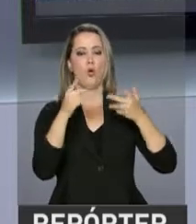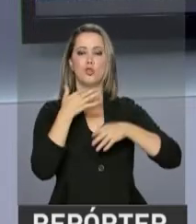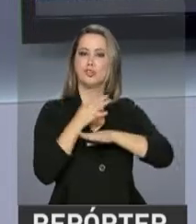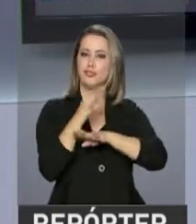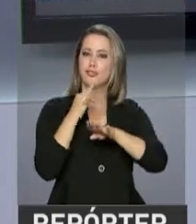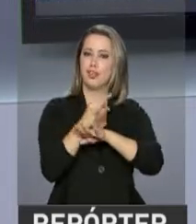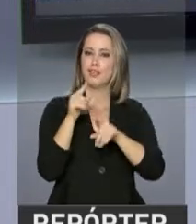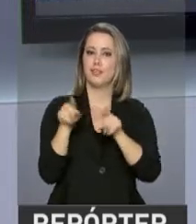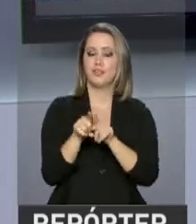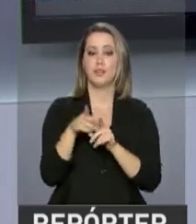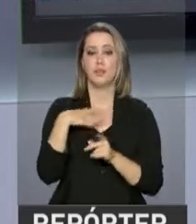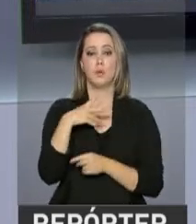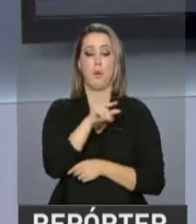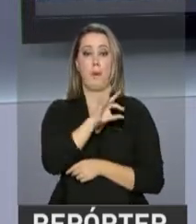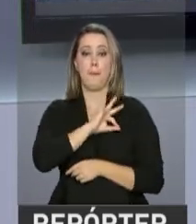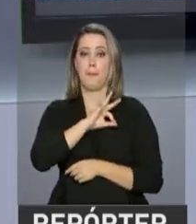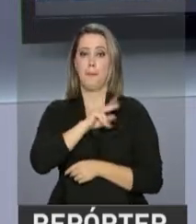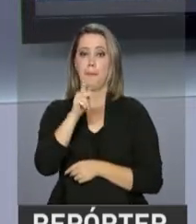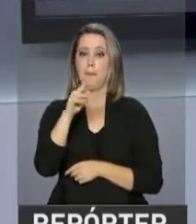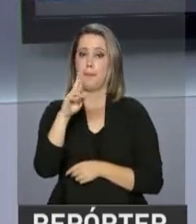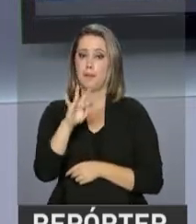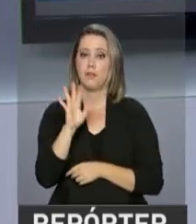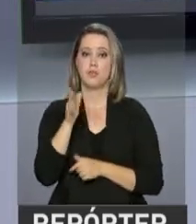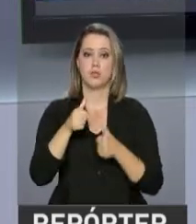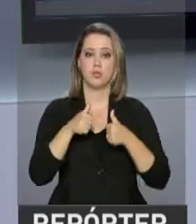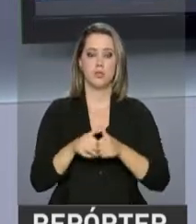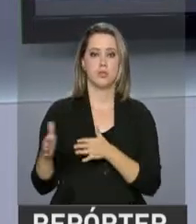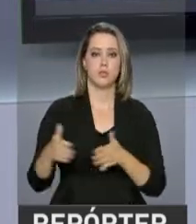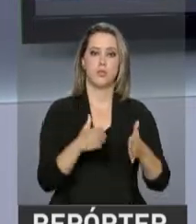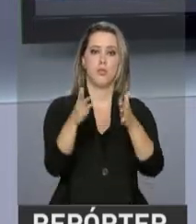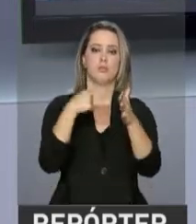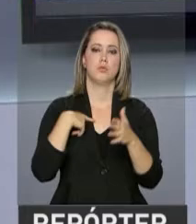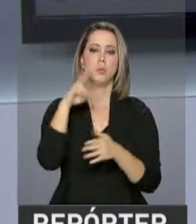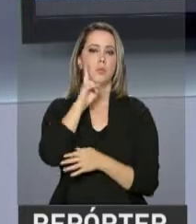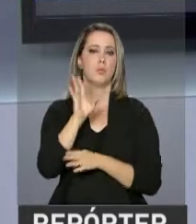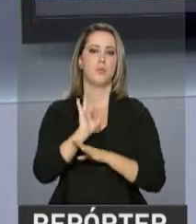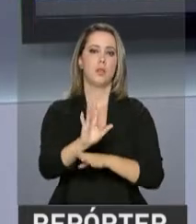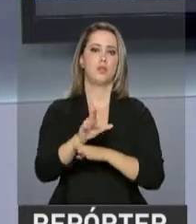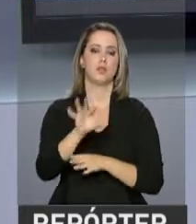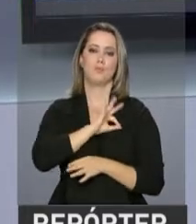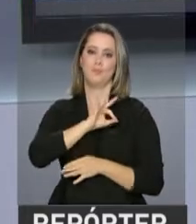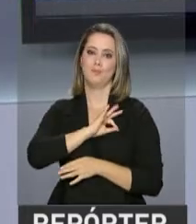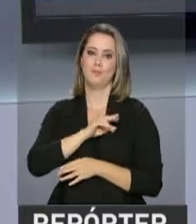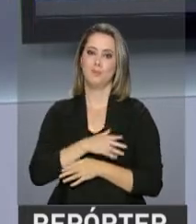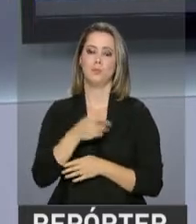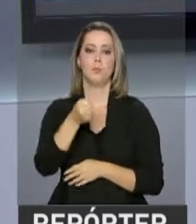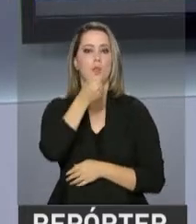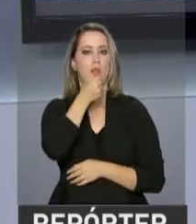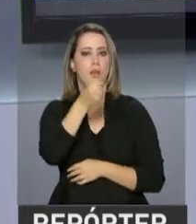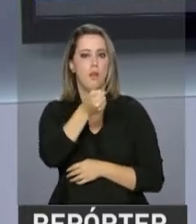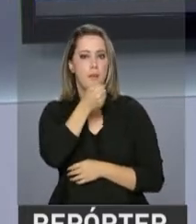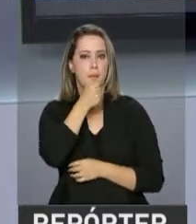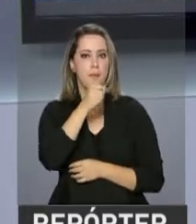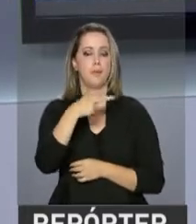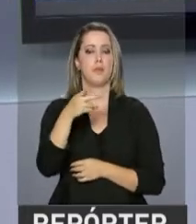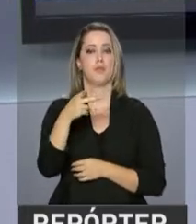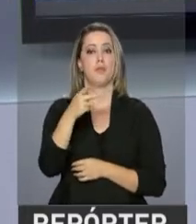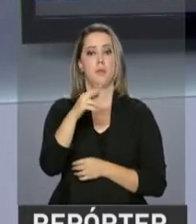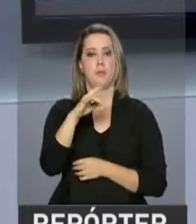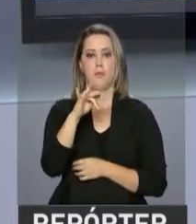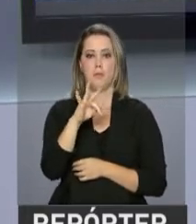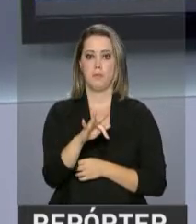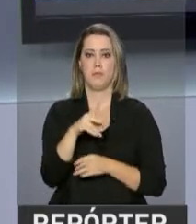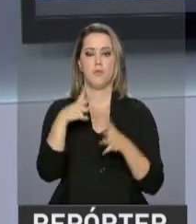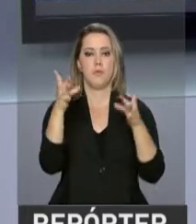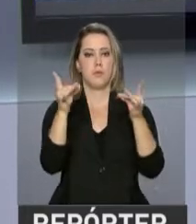a polícia rodoviária federal já está nas estradas federais para reforçar o policiamento a repórter gabriela noronha instalar na